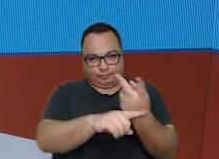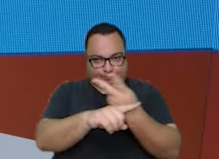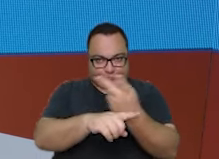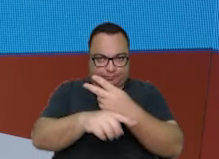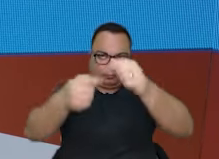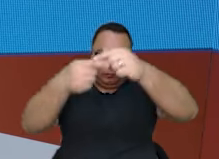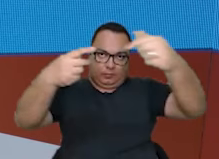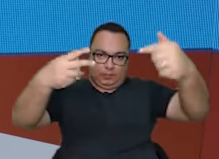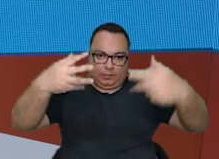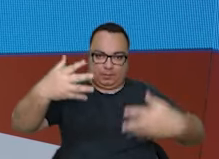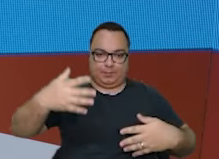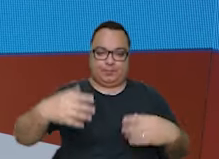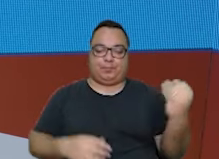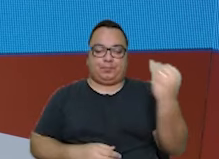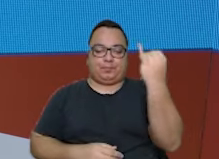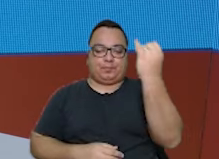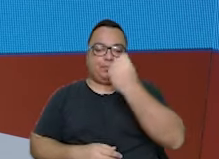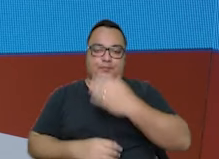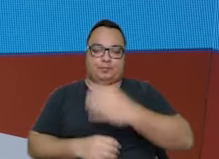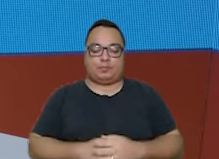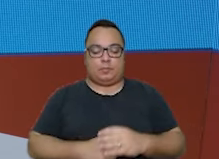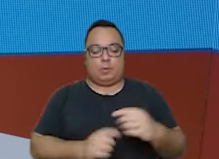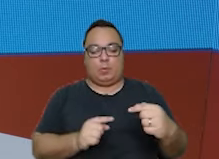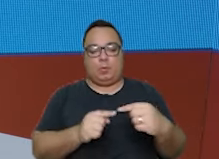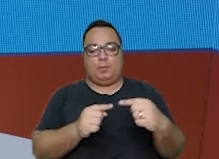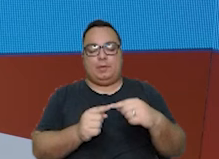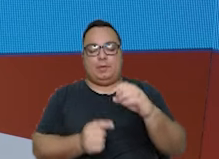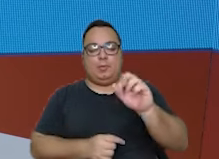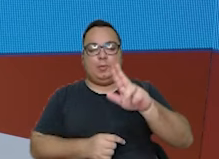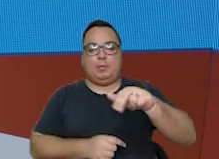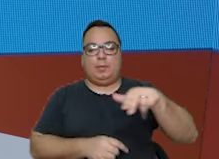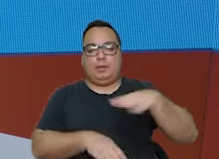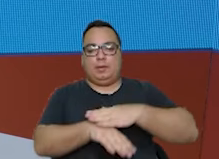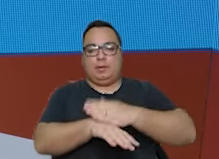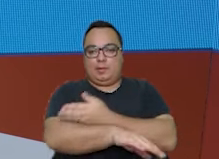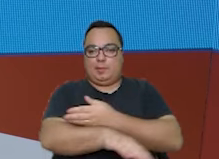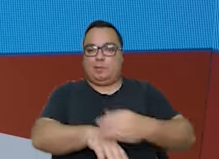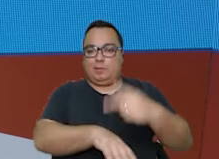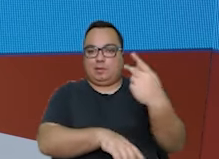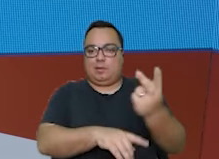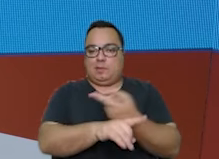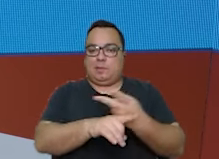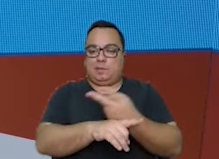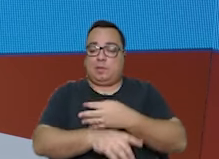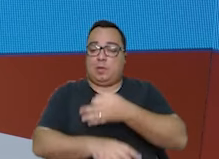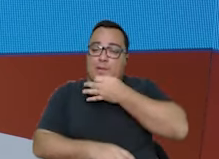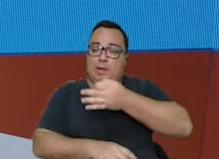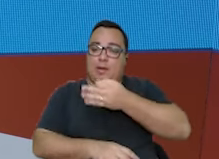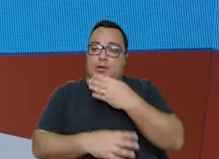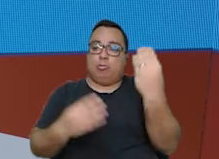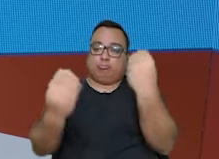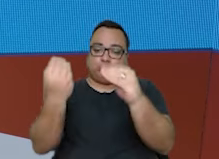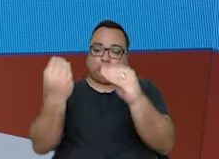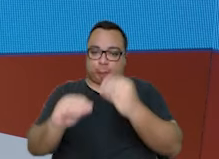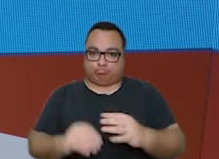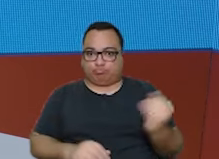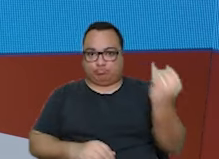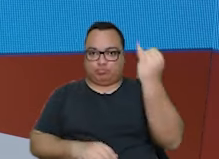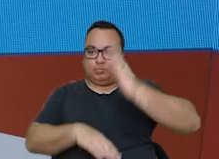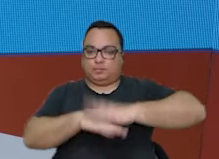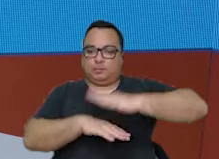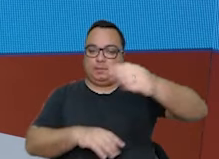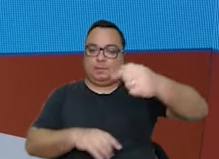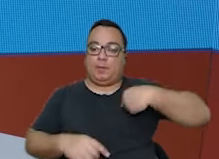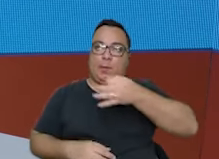orgânica é importante afinal a opinião do das pessoas é muito mais relevante do que a opinião Nossa